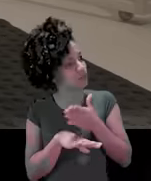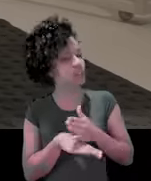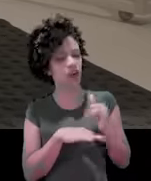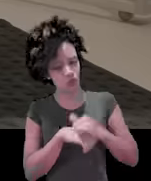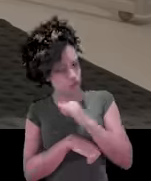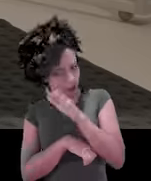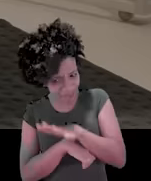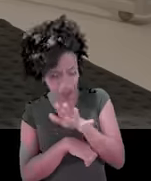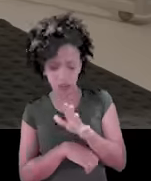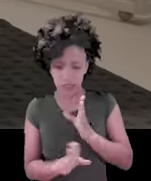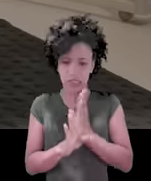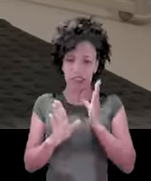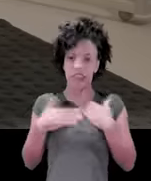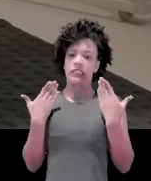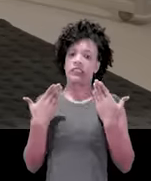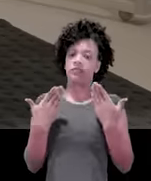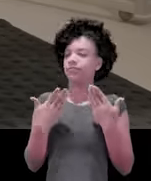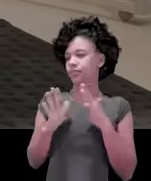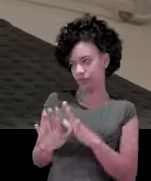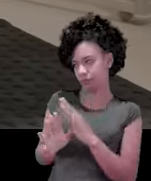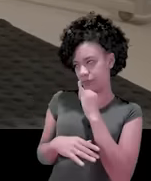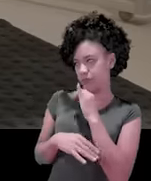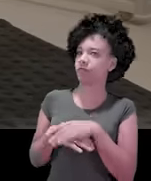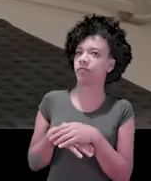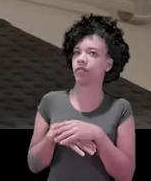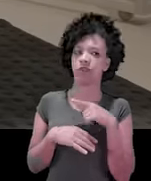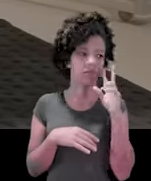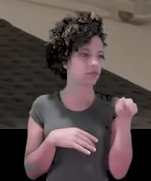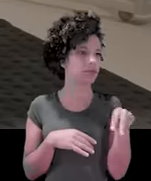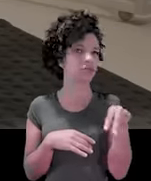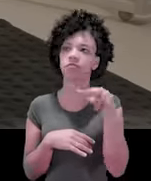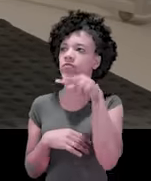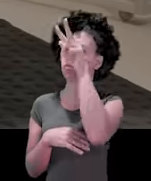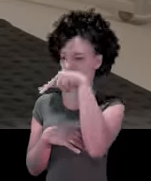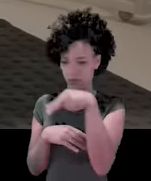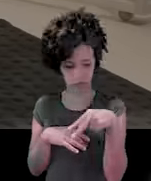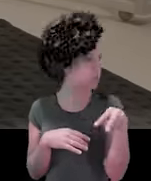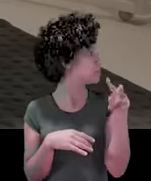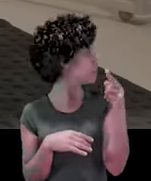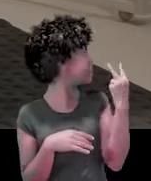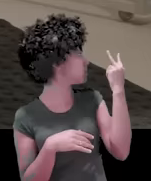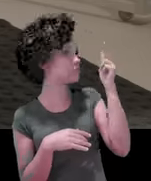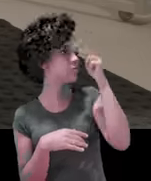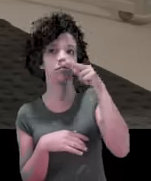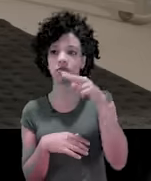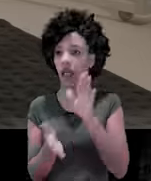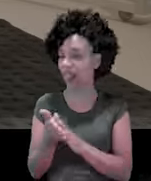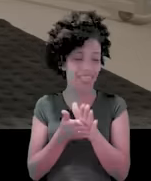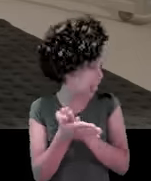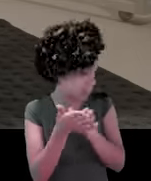deram acostumada vou ali aquela ali me impressionou me mostra assim você olha para frente olha para o lado olha para trás não tem nada nada